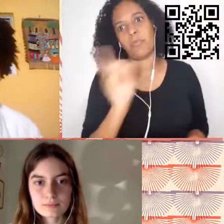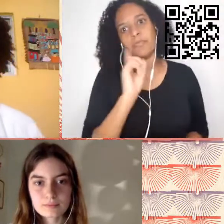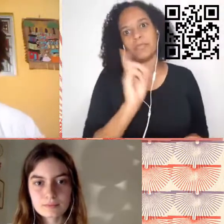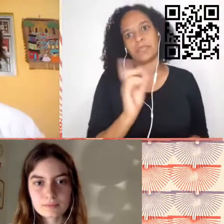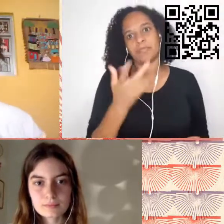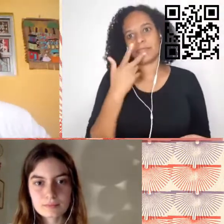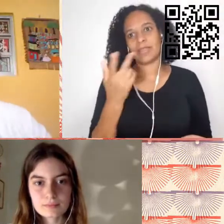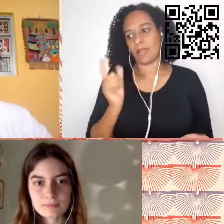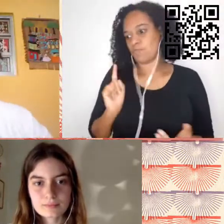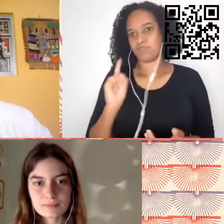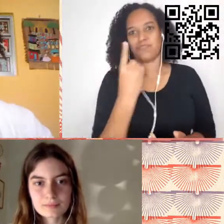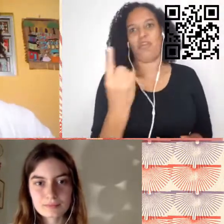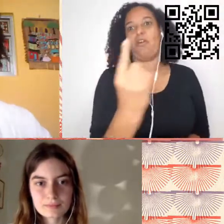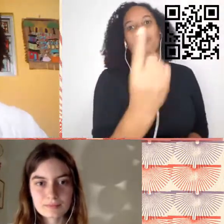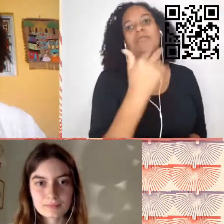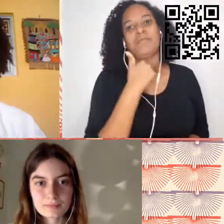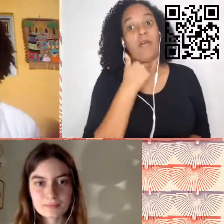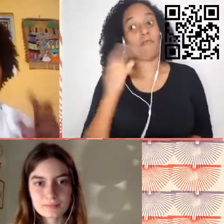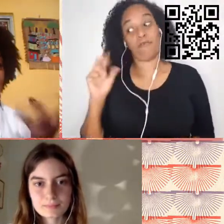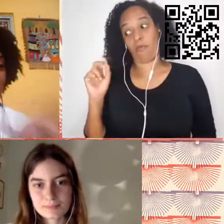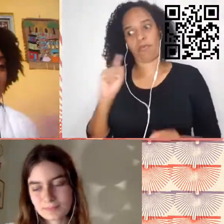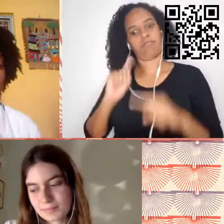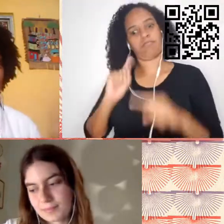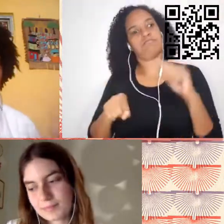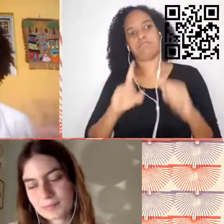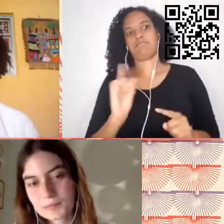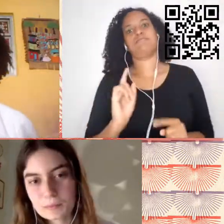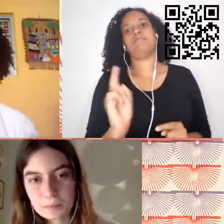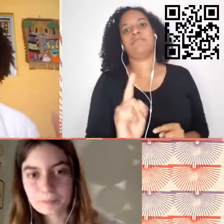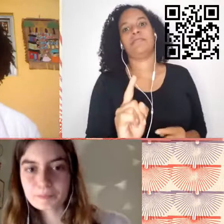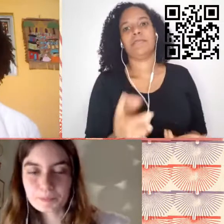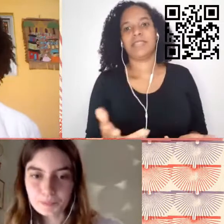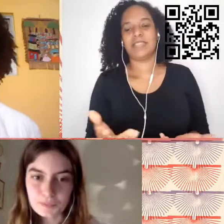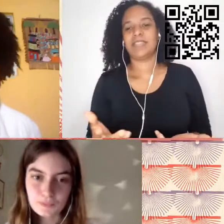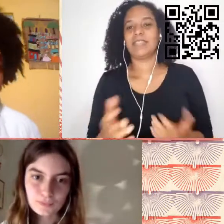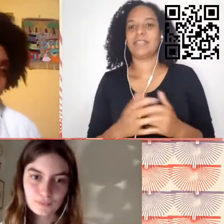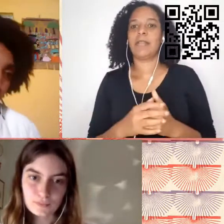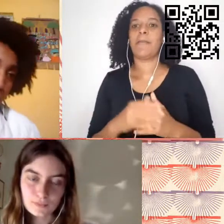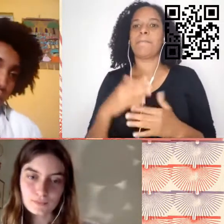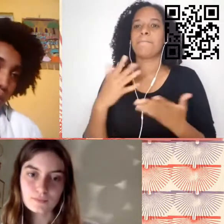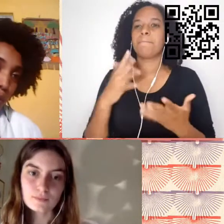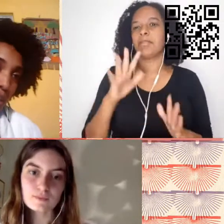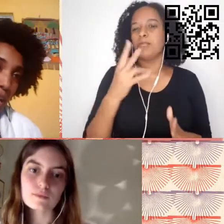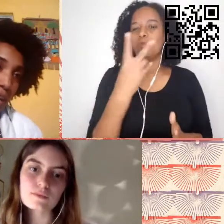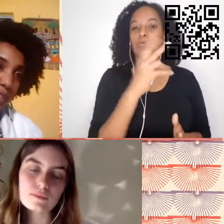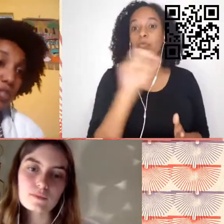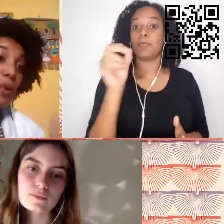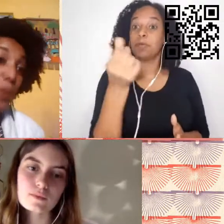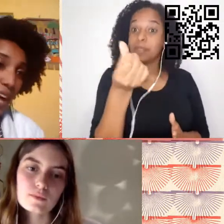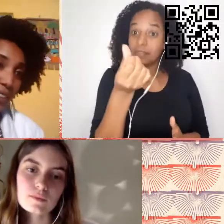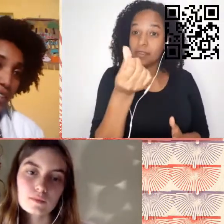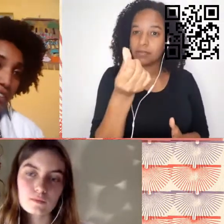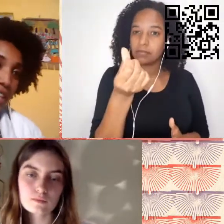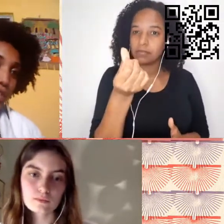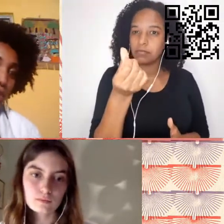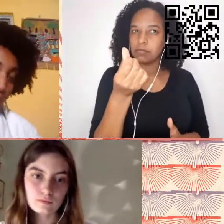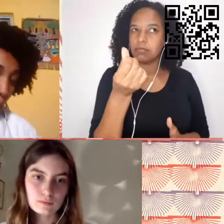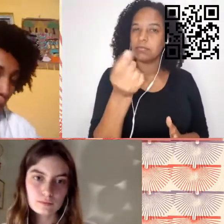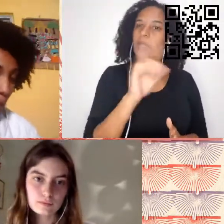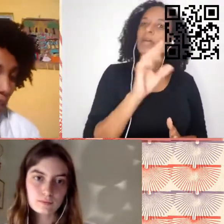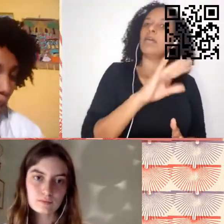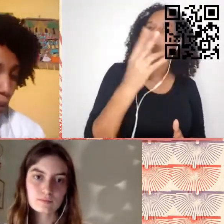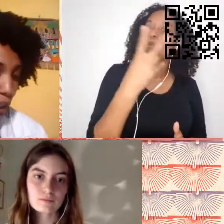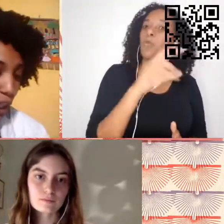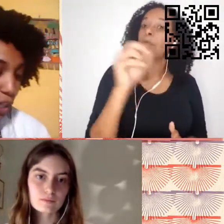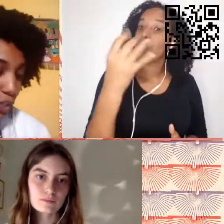saía sozinha, a minha avó não deixava, mas que em 2006 eu tive a oportunidade, em 2004, na verdade, eu